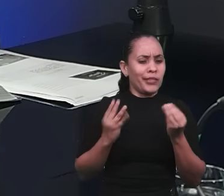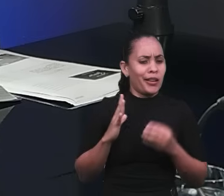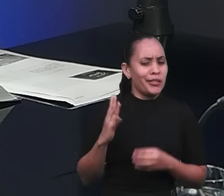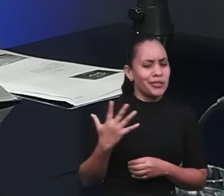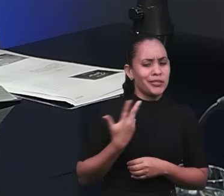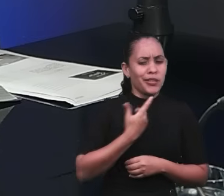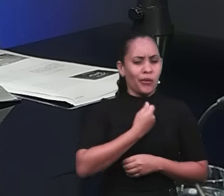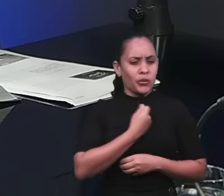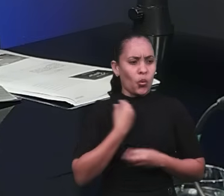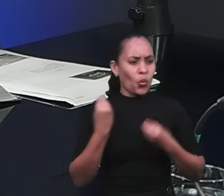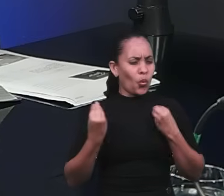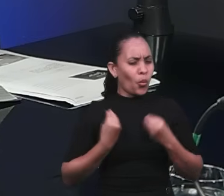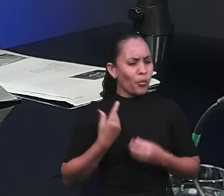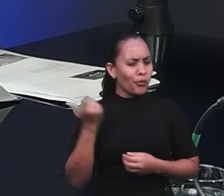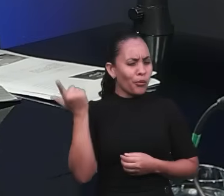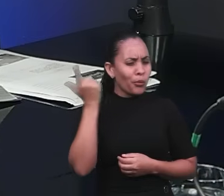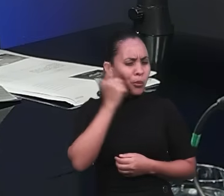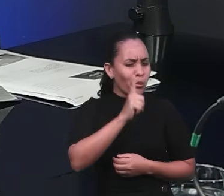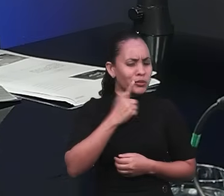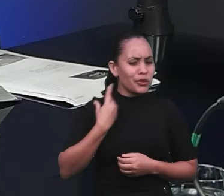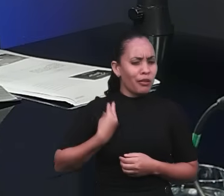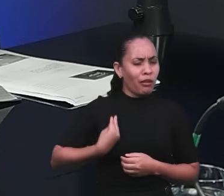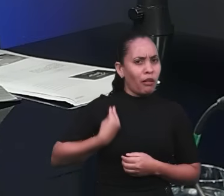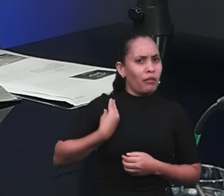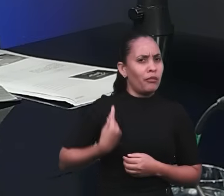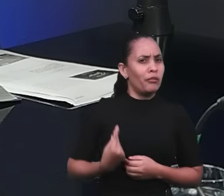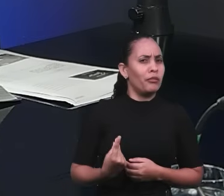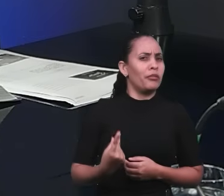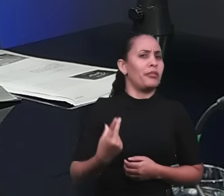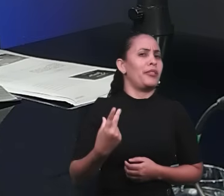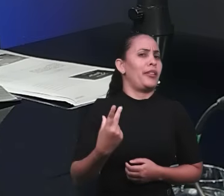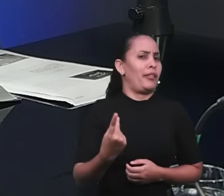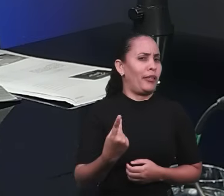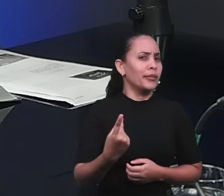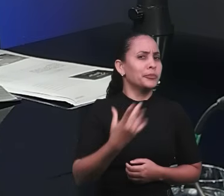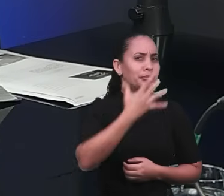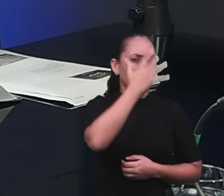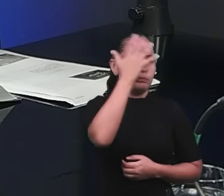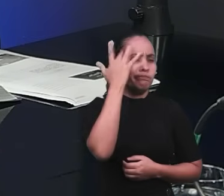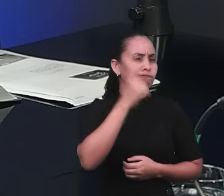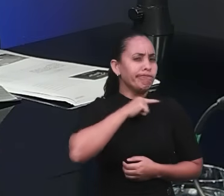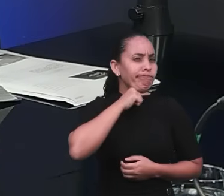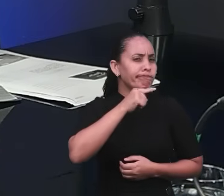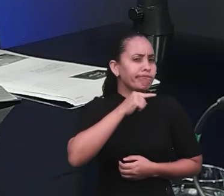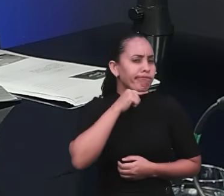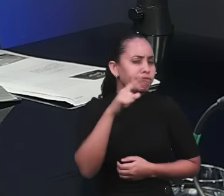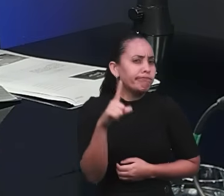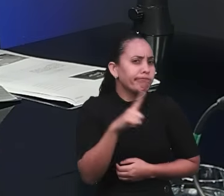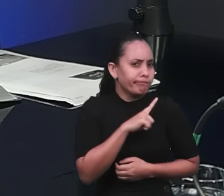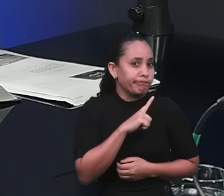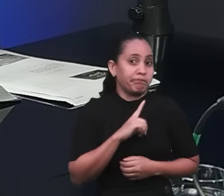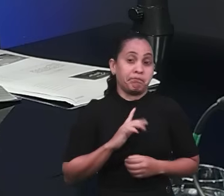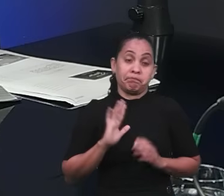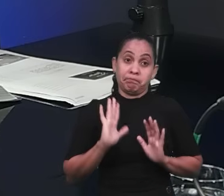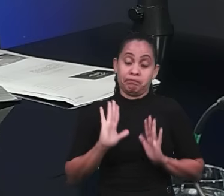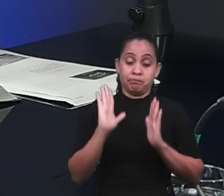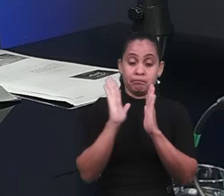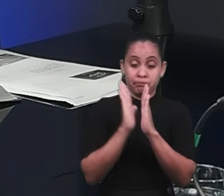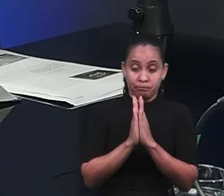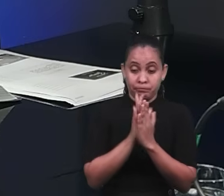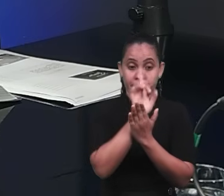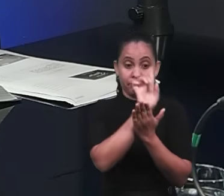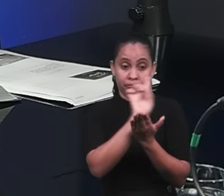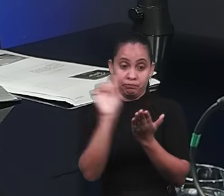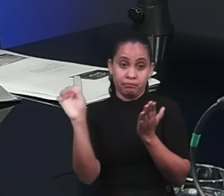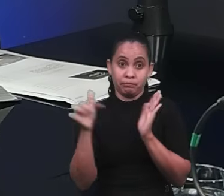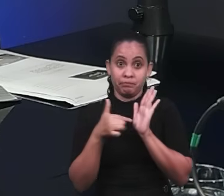Como é que eu vou alcançar a vida eterna? Essa é a grande dúvida de todos. Verdade. E a Bíblia, ela